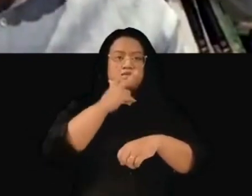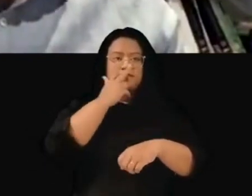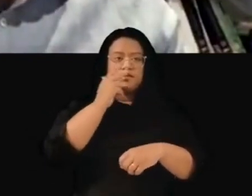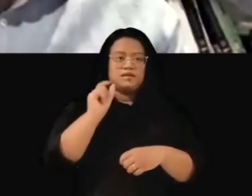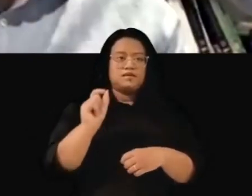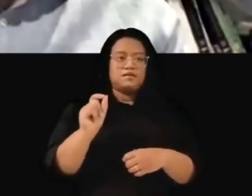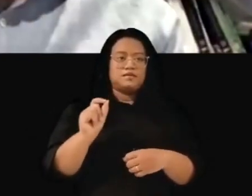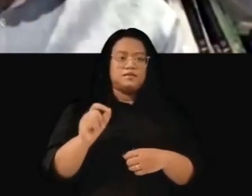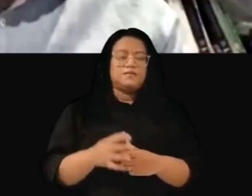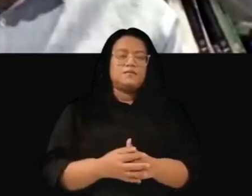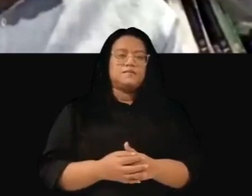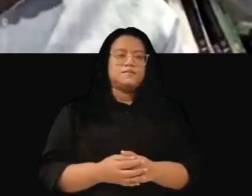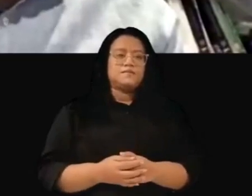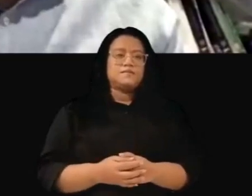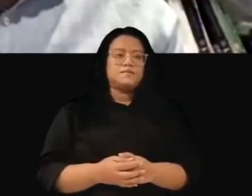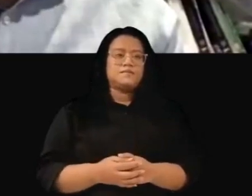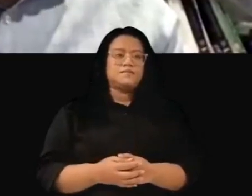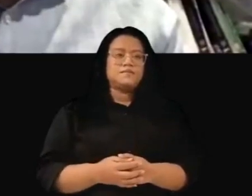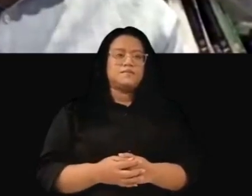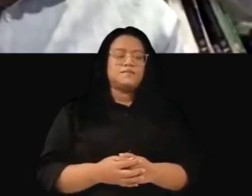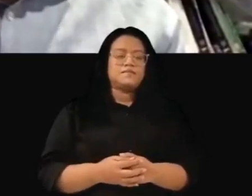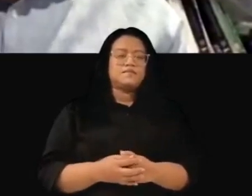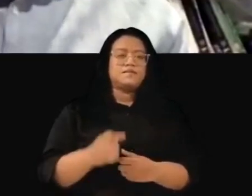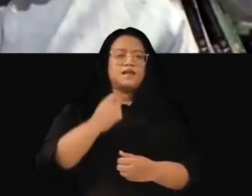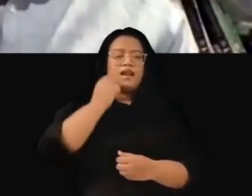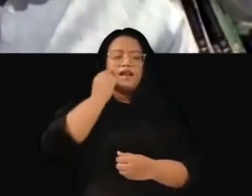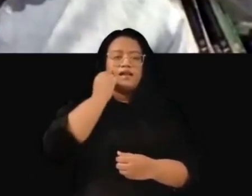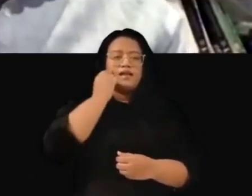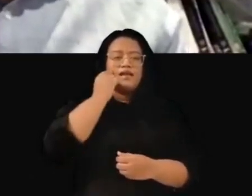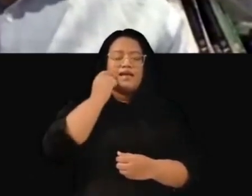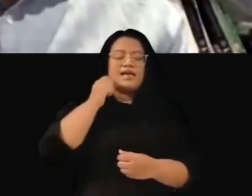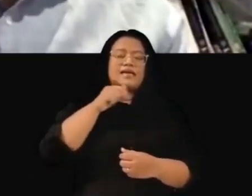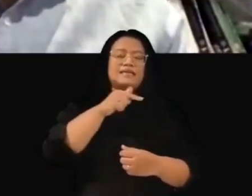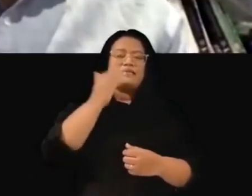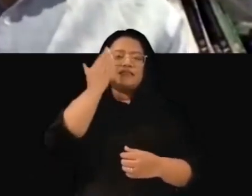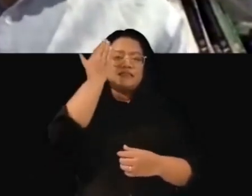Futebol Clube à boca. esse saber tradicional, né,